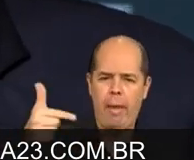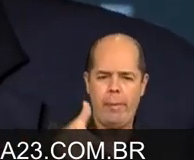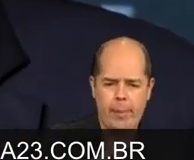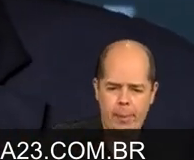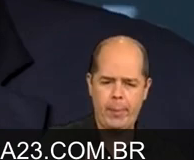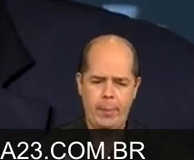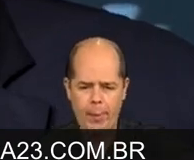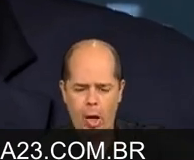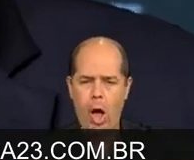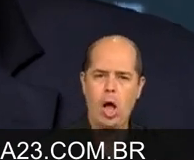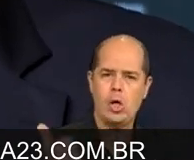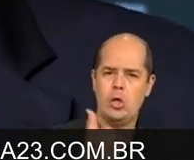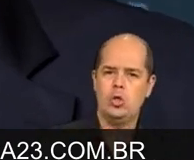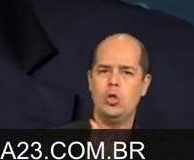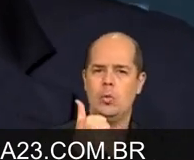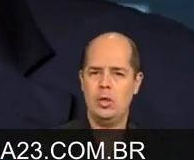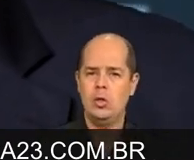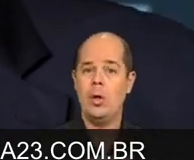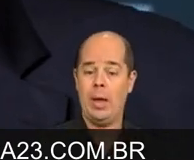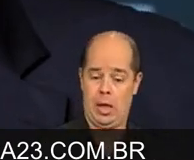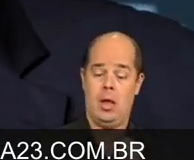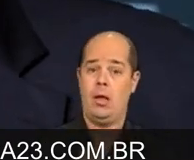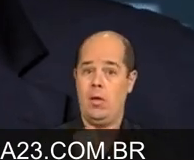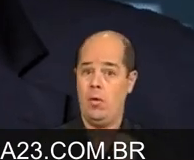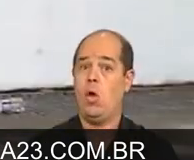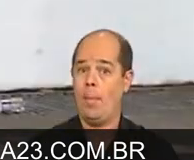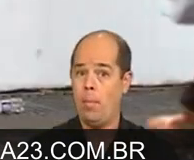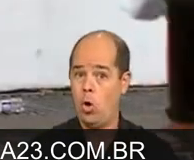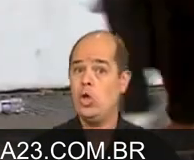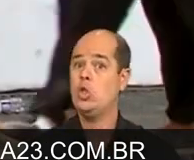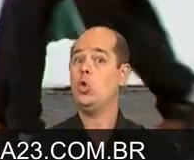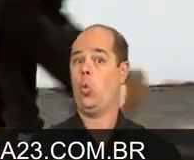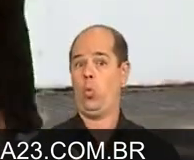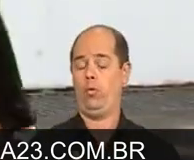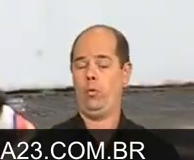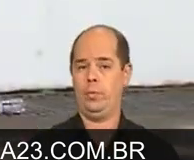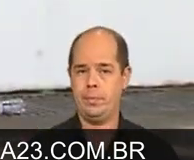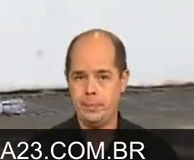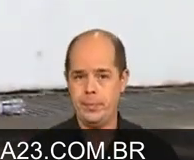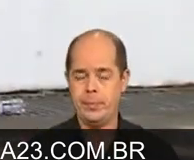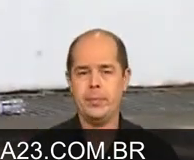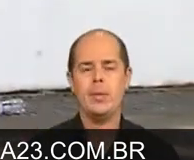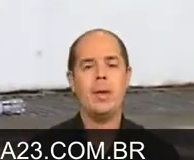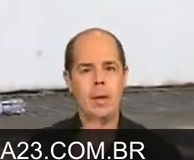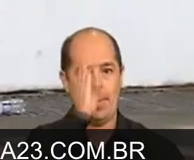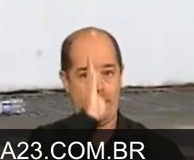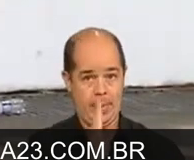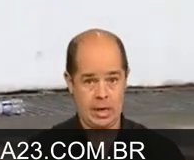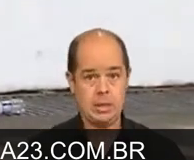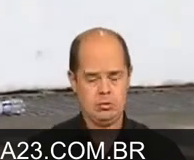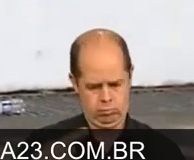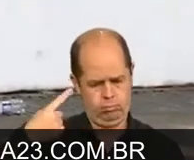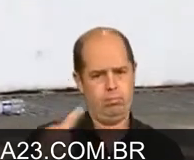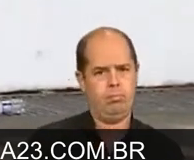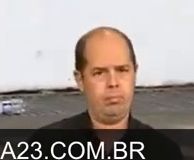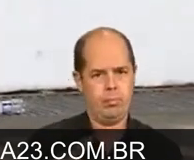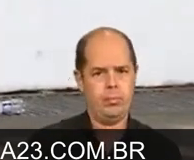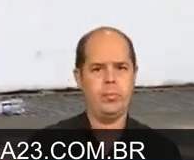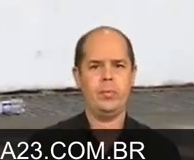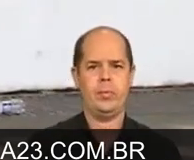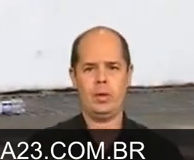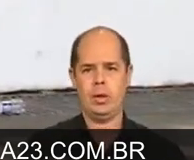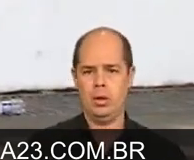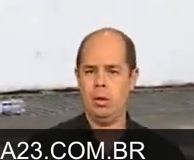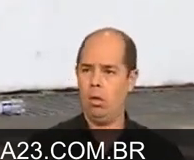todos os setores industriais possam fazer essa modernização. O Brasil se comprometeu a reduzir reduzir as emissões de gases do